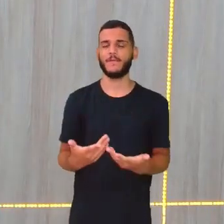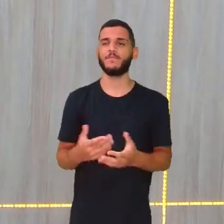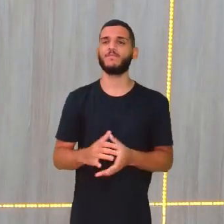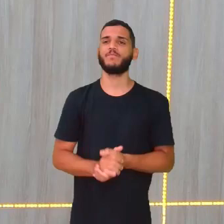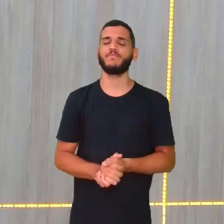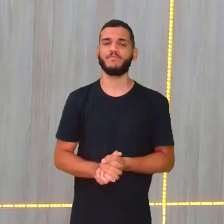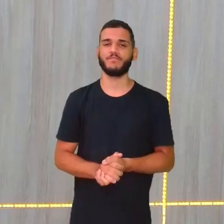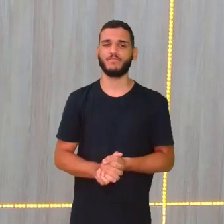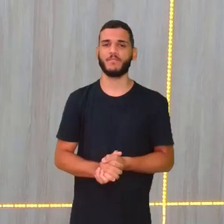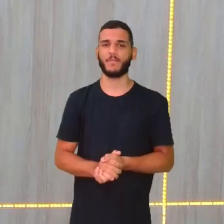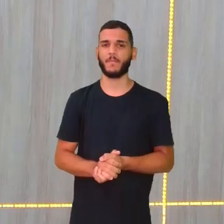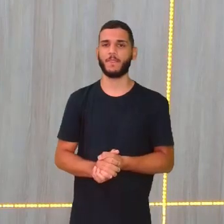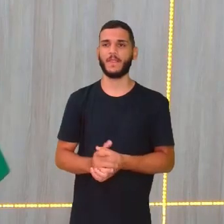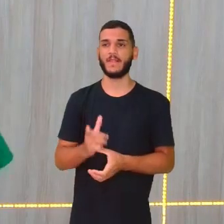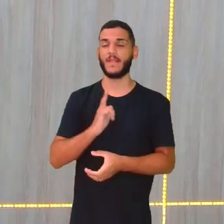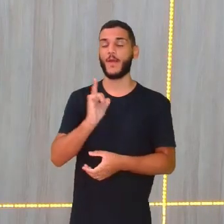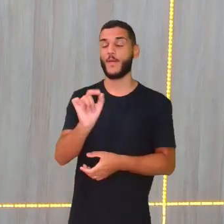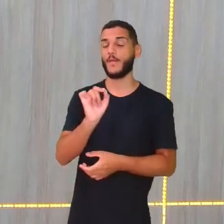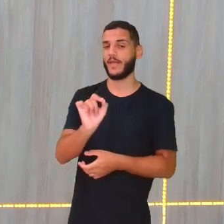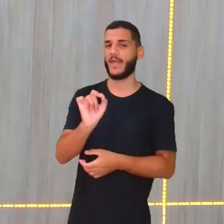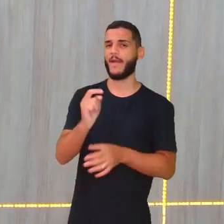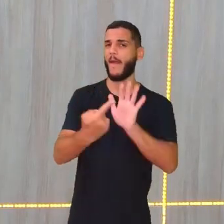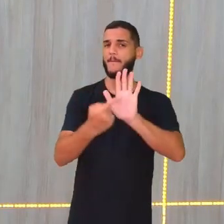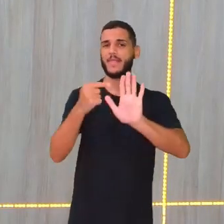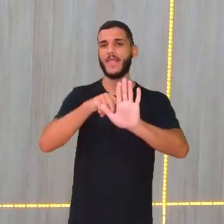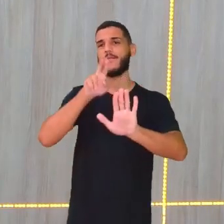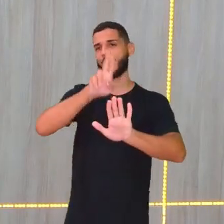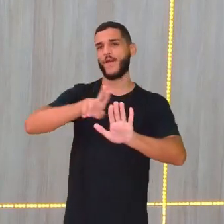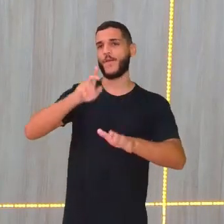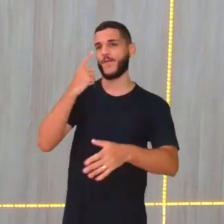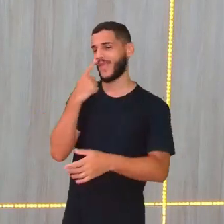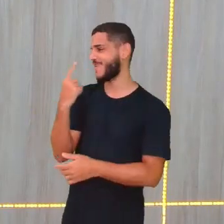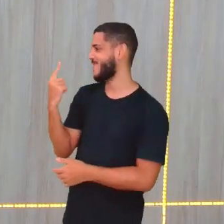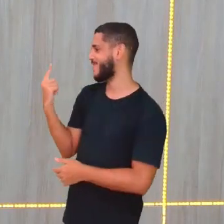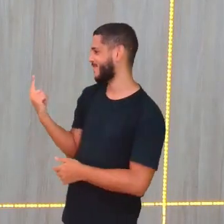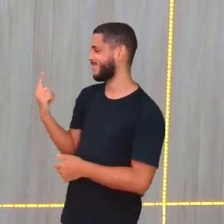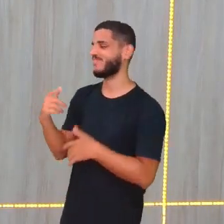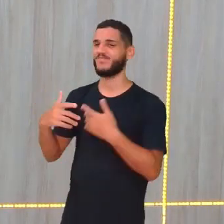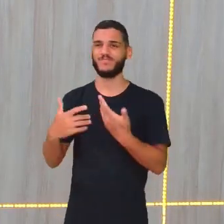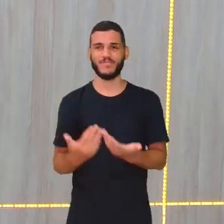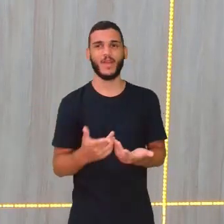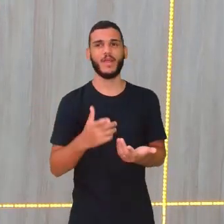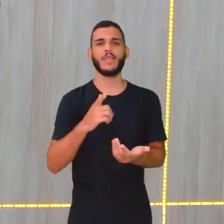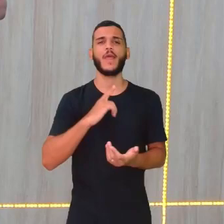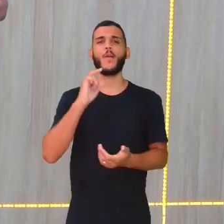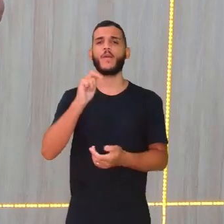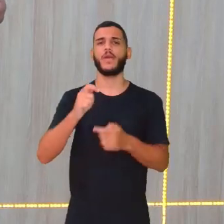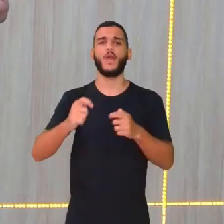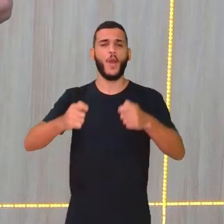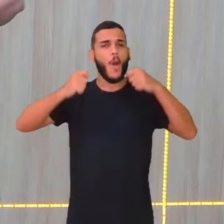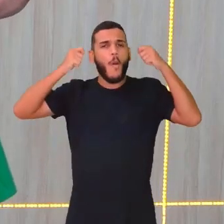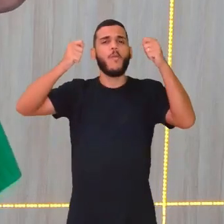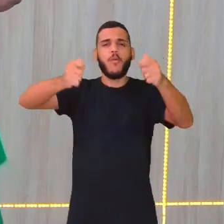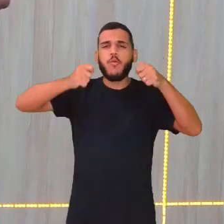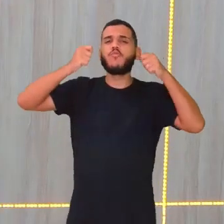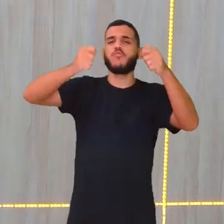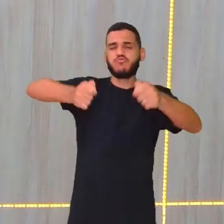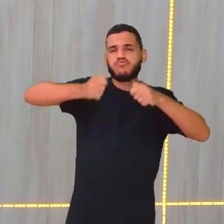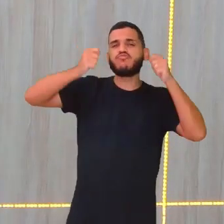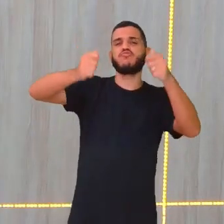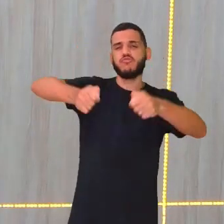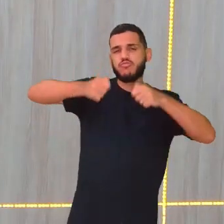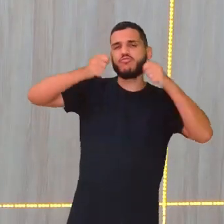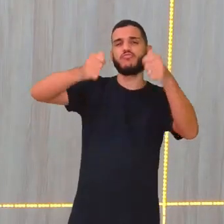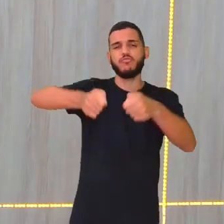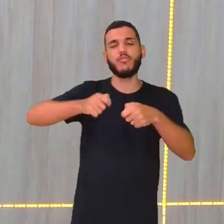aí, a gente vê a euforia da torcida e começa a ver que esse movimento, que essa agitação